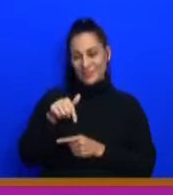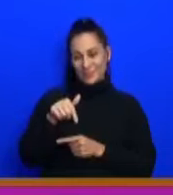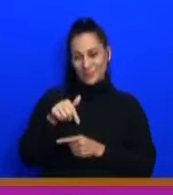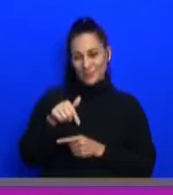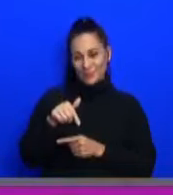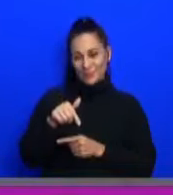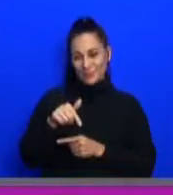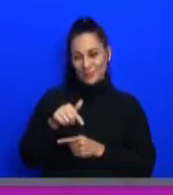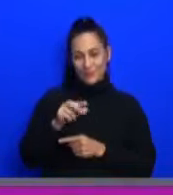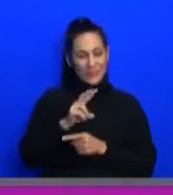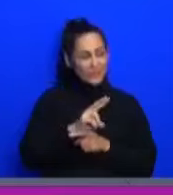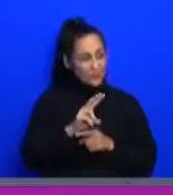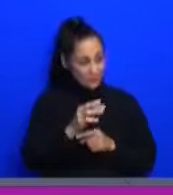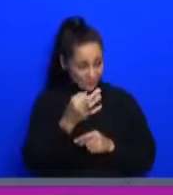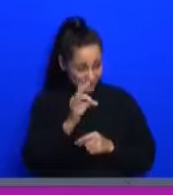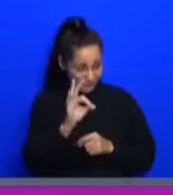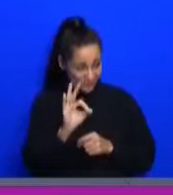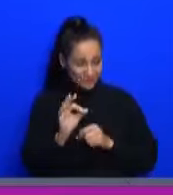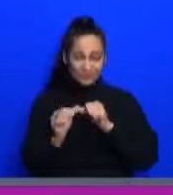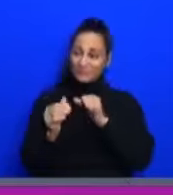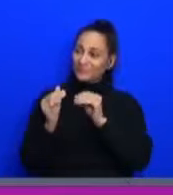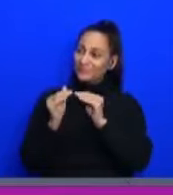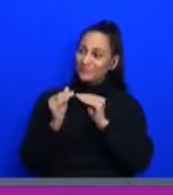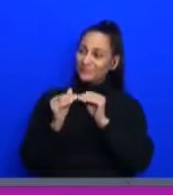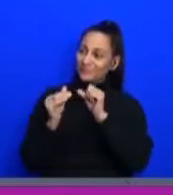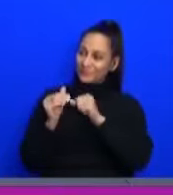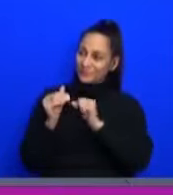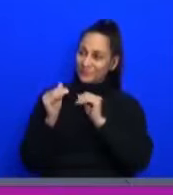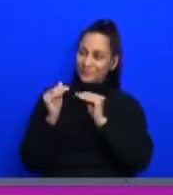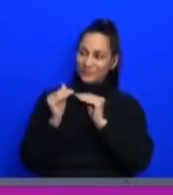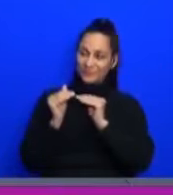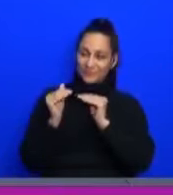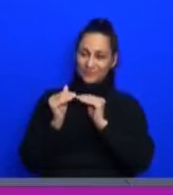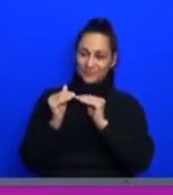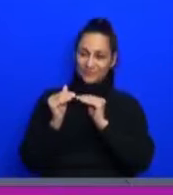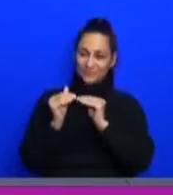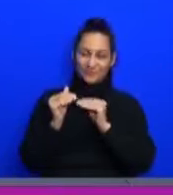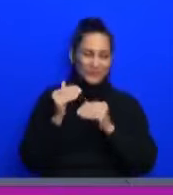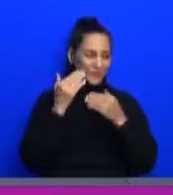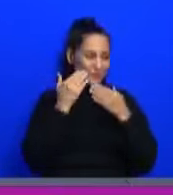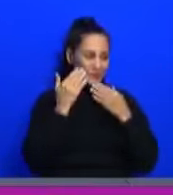07. Confirmam, auditoras? Sim, confirmo. Sim, confirmo. Obrigado.